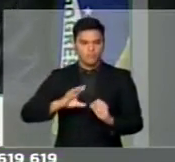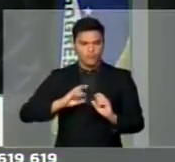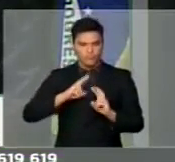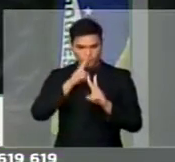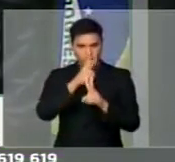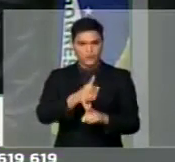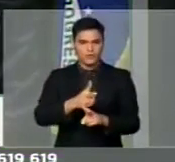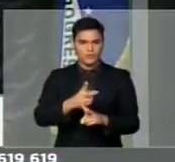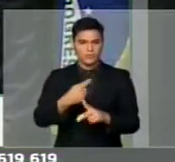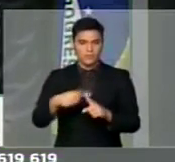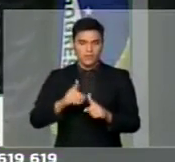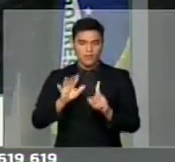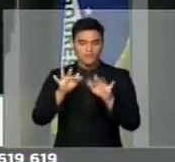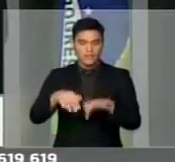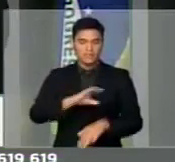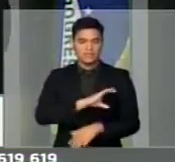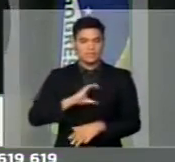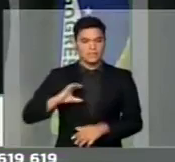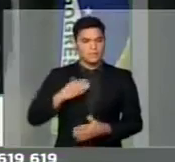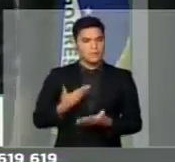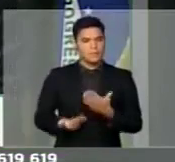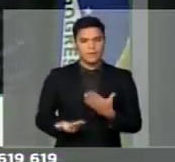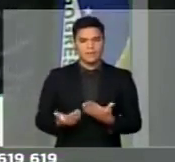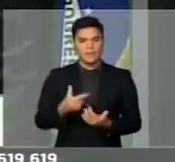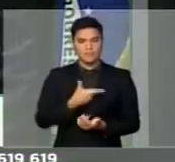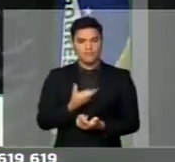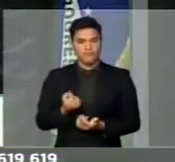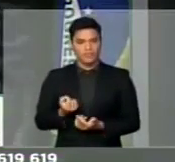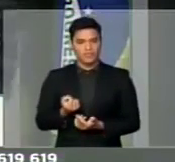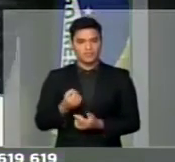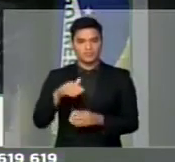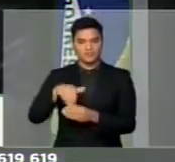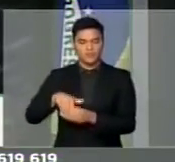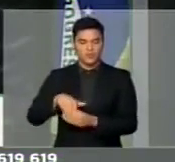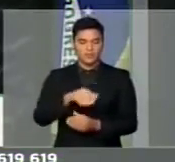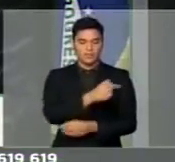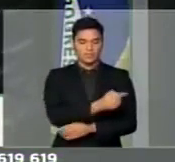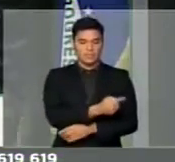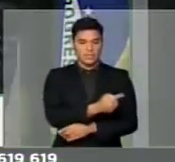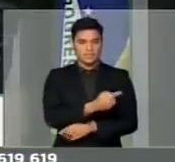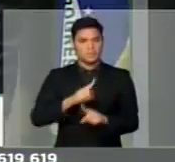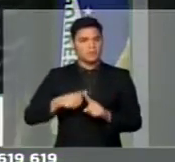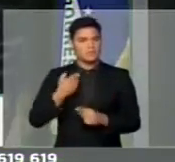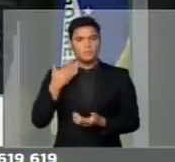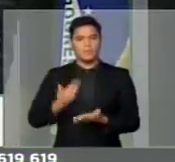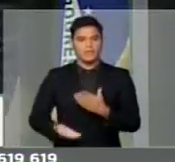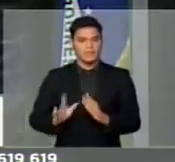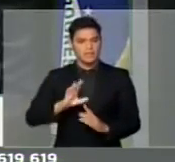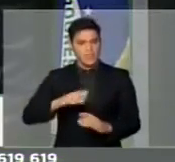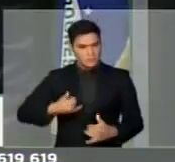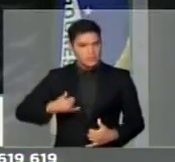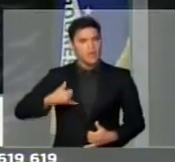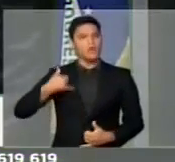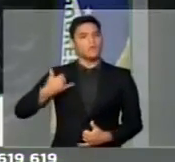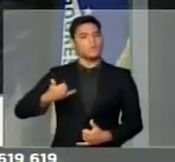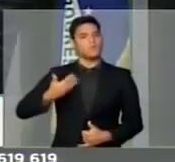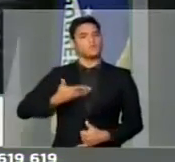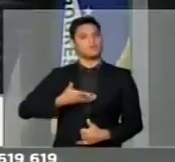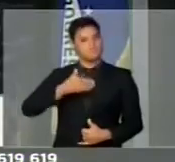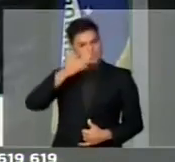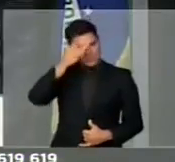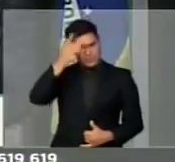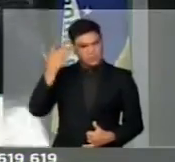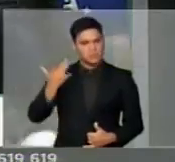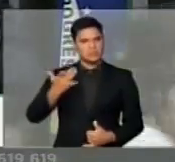ela não pudesse se encerrar desta maneira. Perdemos por 20 votos a 7, mas não perdemos a honra e a alegria de representar os nossos eleitores e,